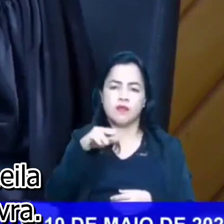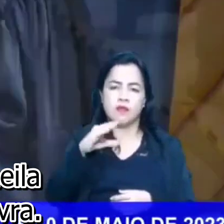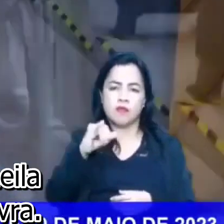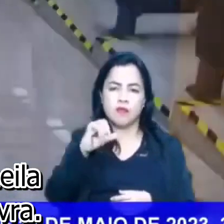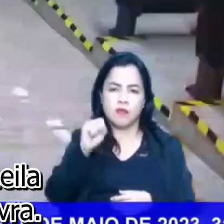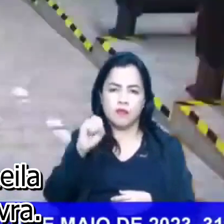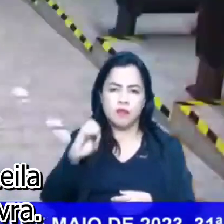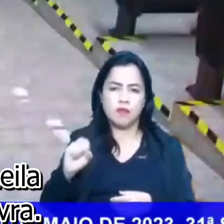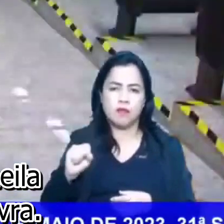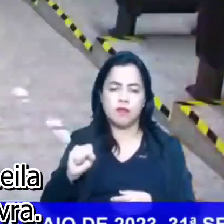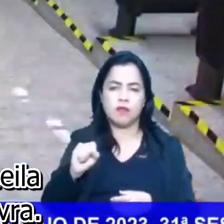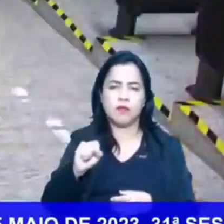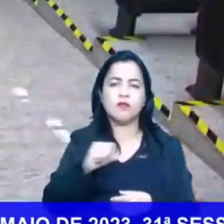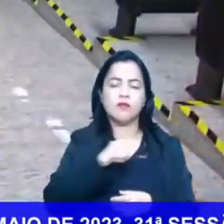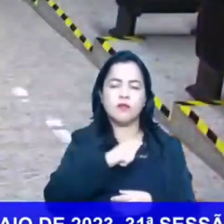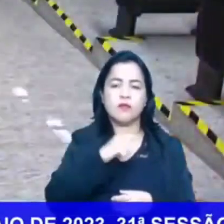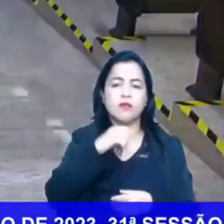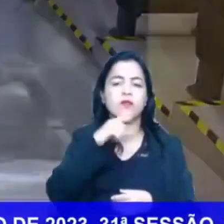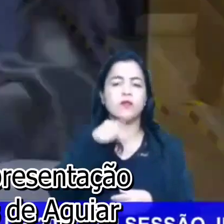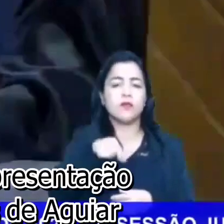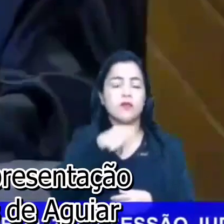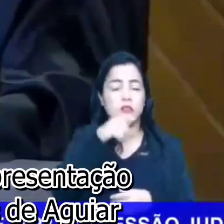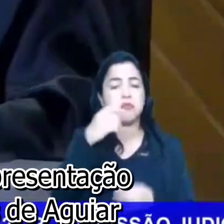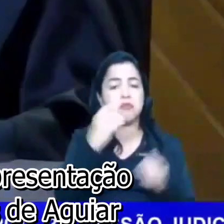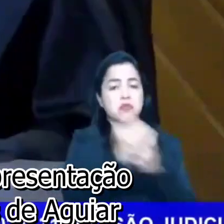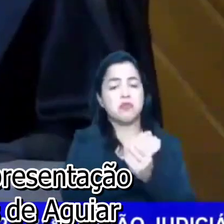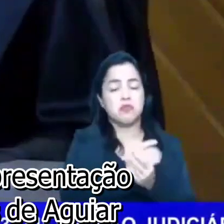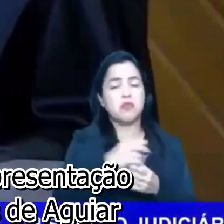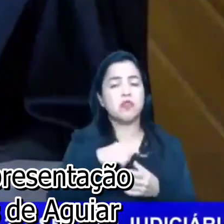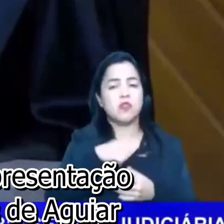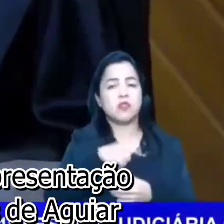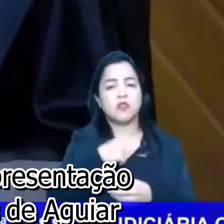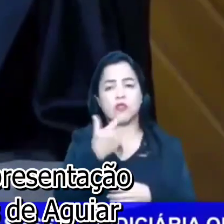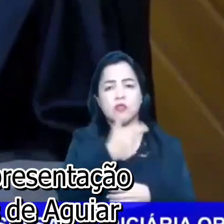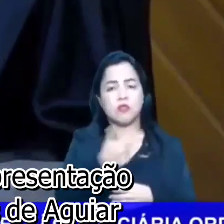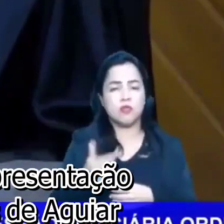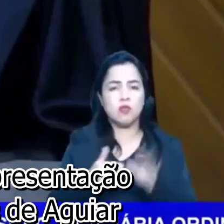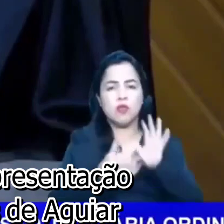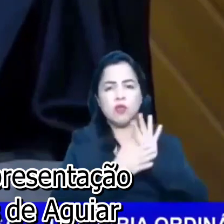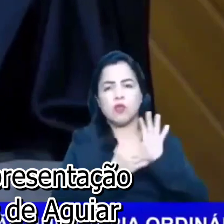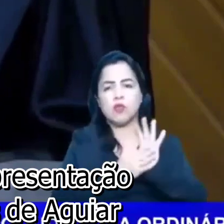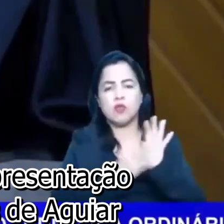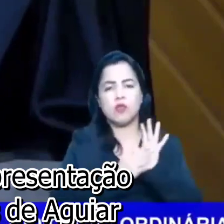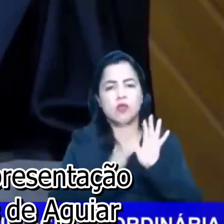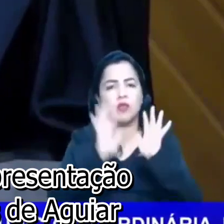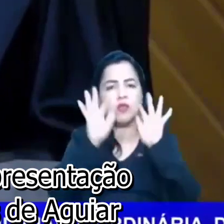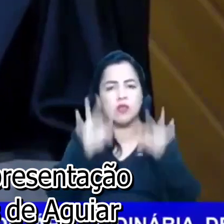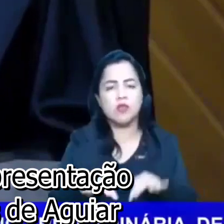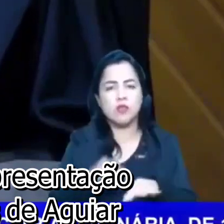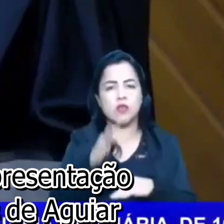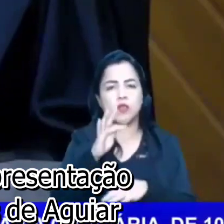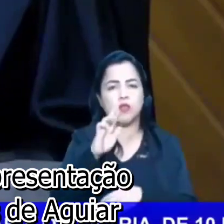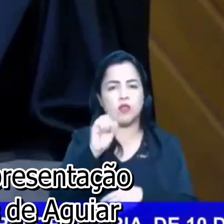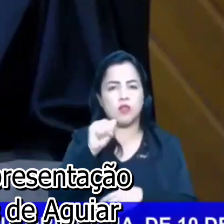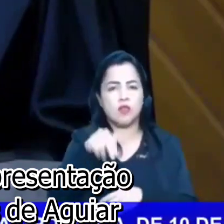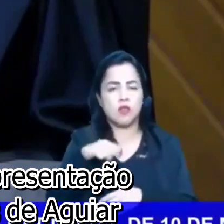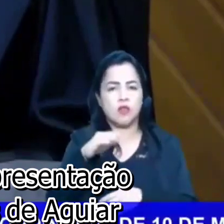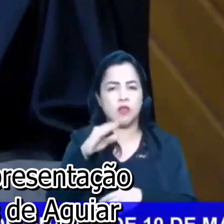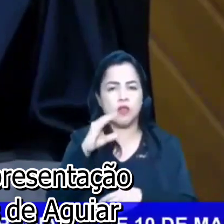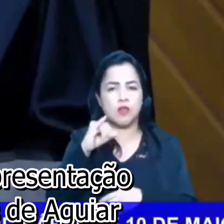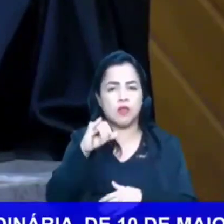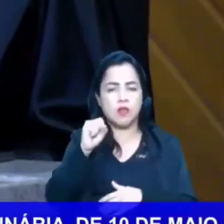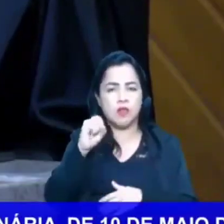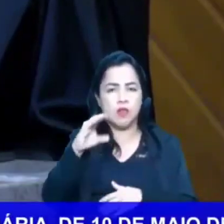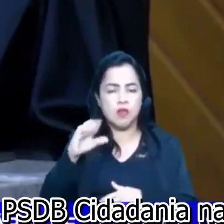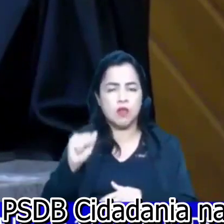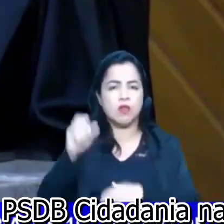Aguiar, relator com a palavra. Aqui nós temos o processo relativo à não apresentação das contas finais de Francisca Sheila Rodrigues de Aguiar,